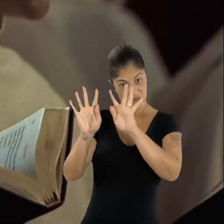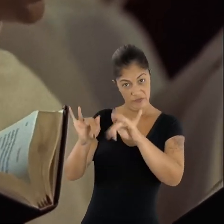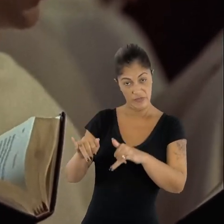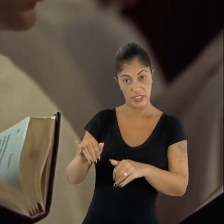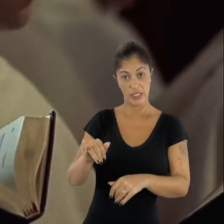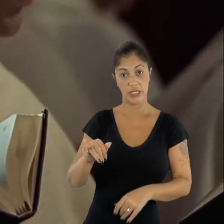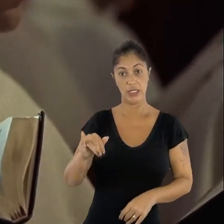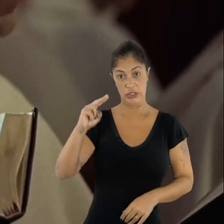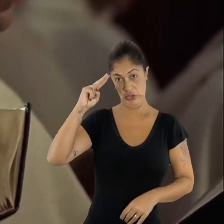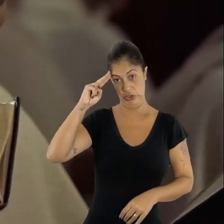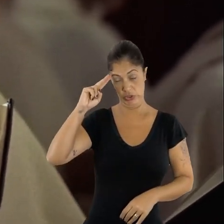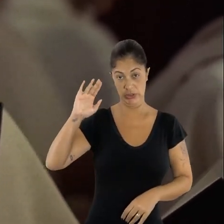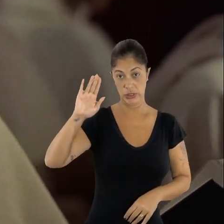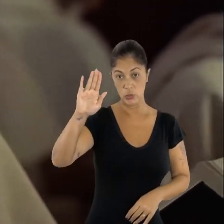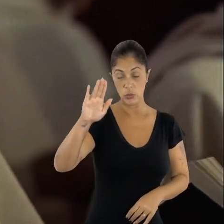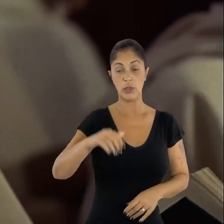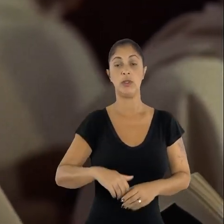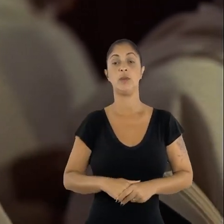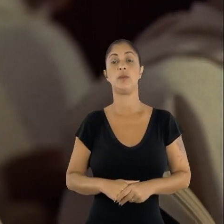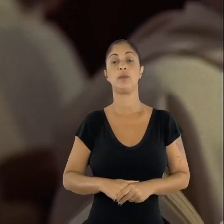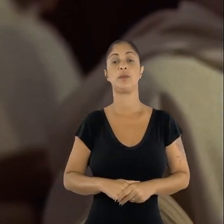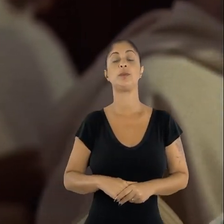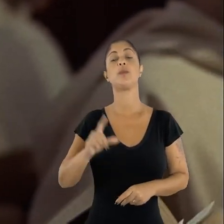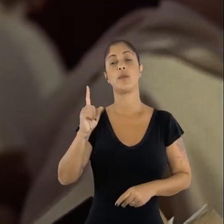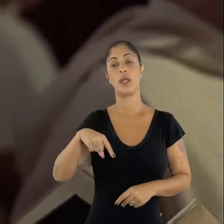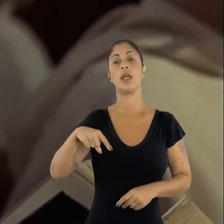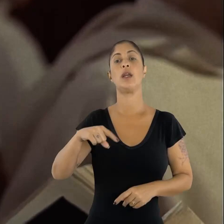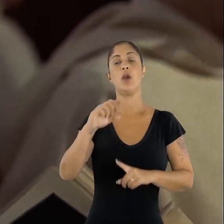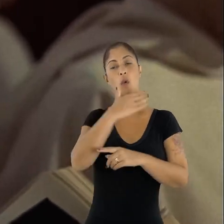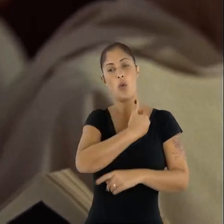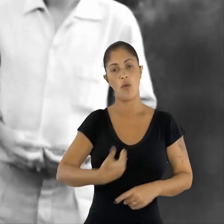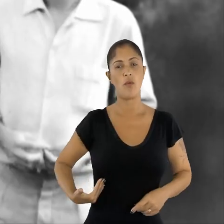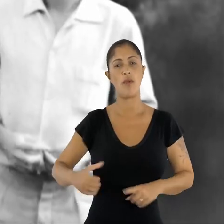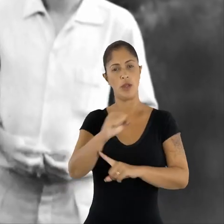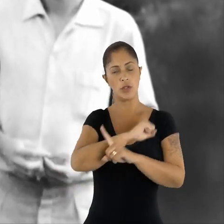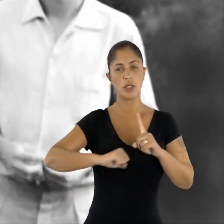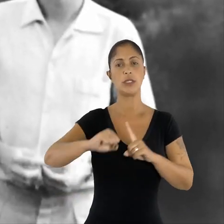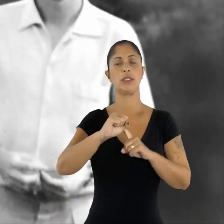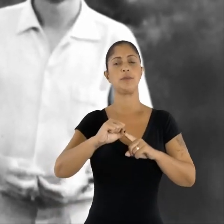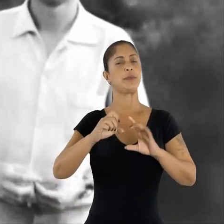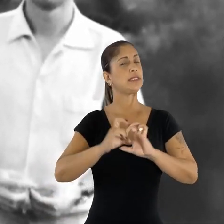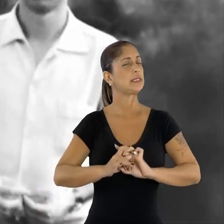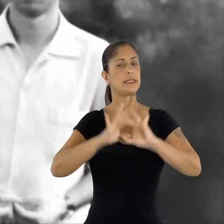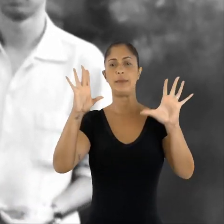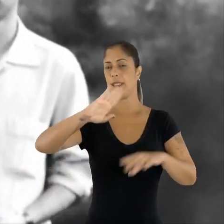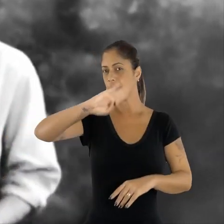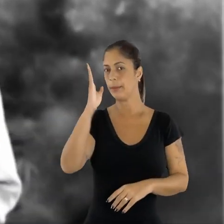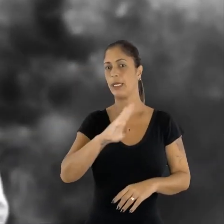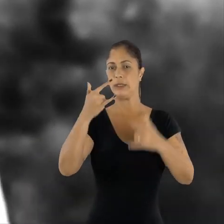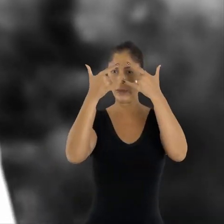ditadura, vamos implantar um governo socialista, vamos libertar o Brasil do capitalismo,